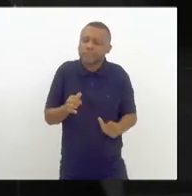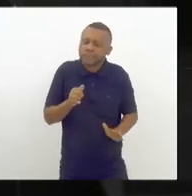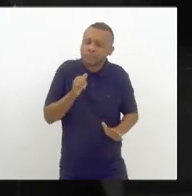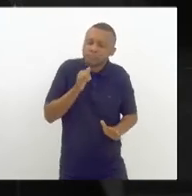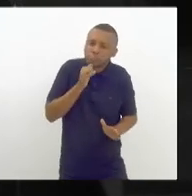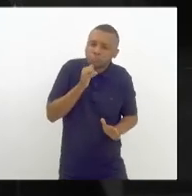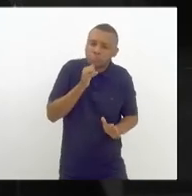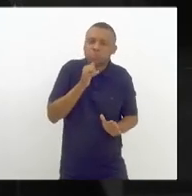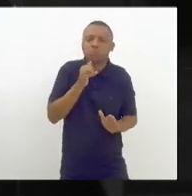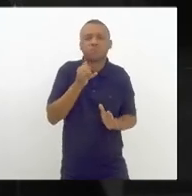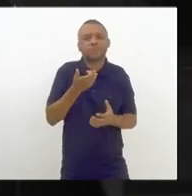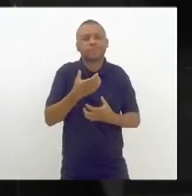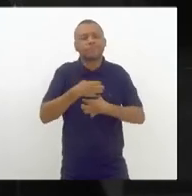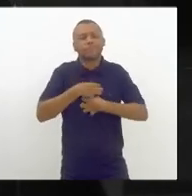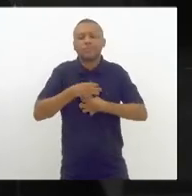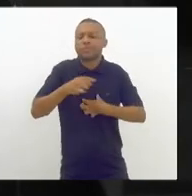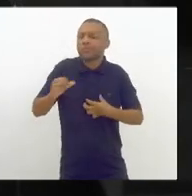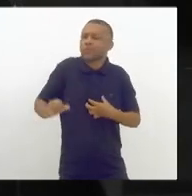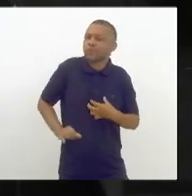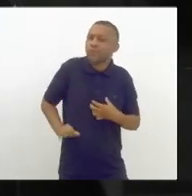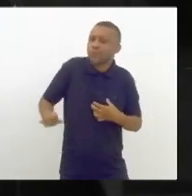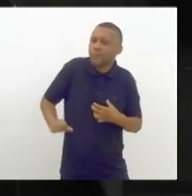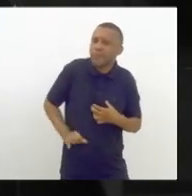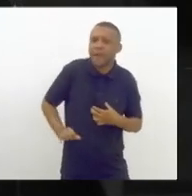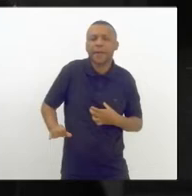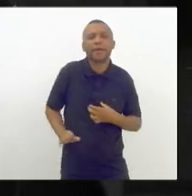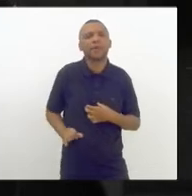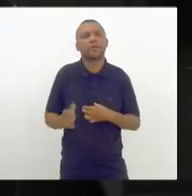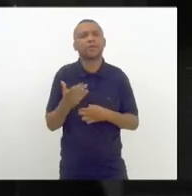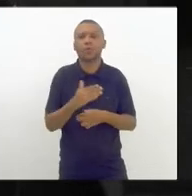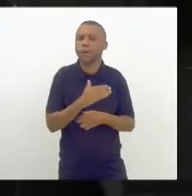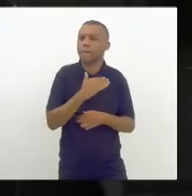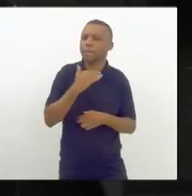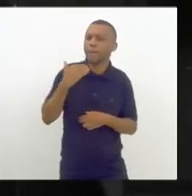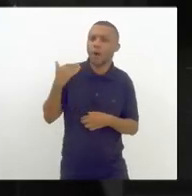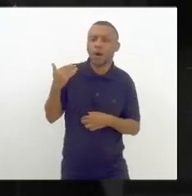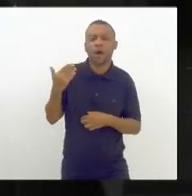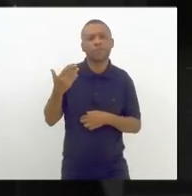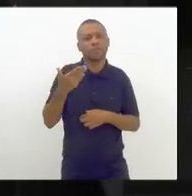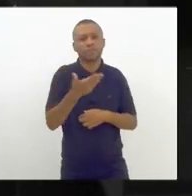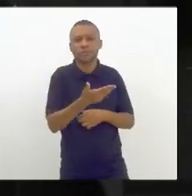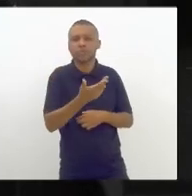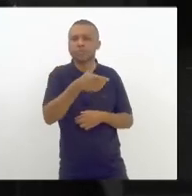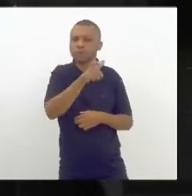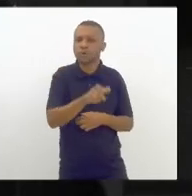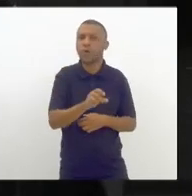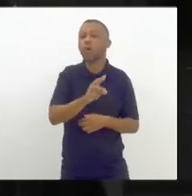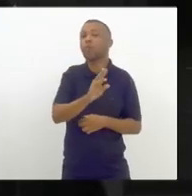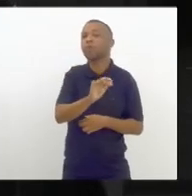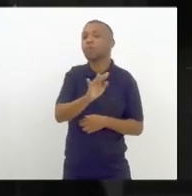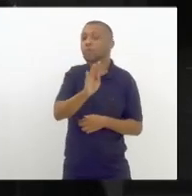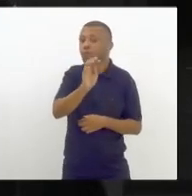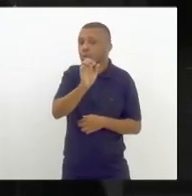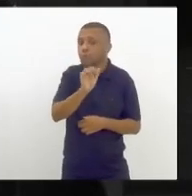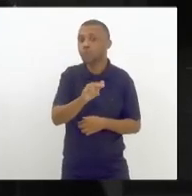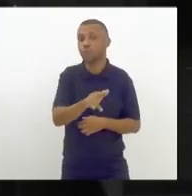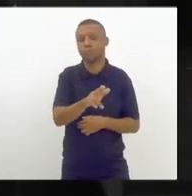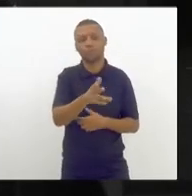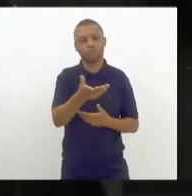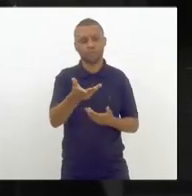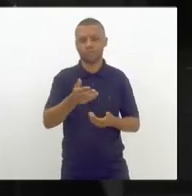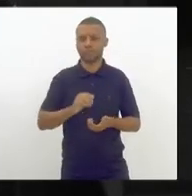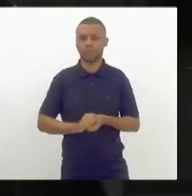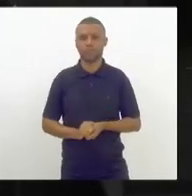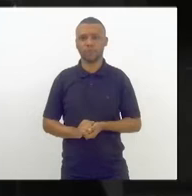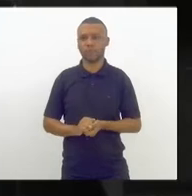a sua seu sofrimento enfim com a morte com passamento do seu Hilton do Wilton enfim do wiltinho